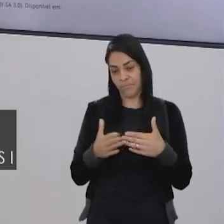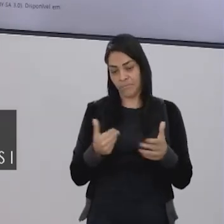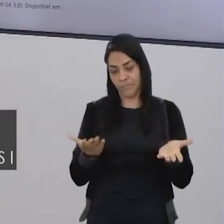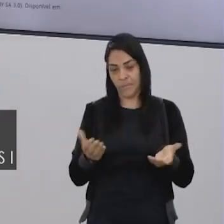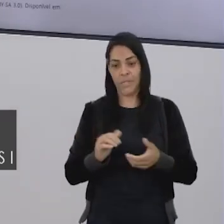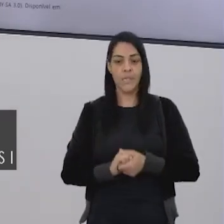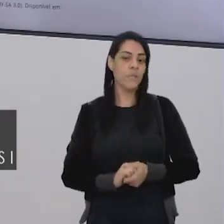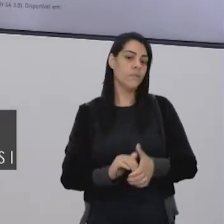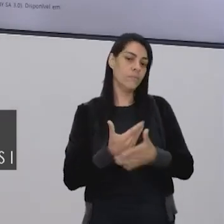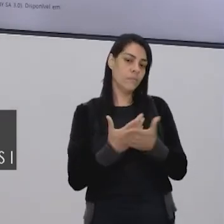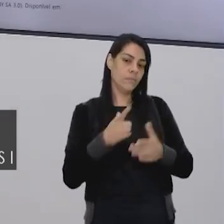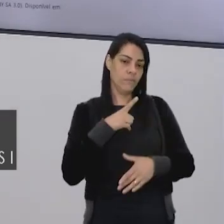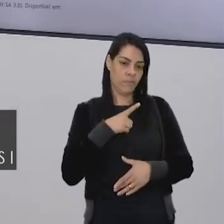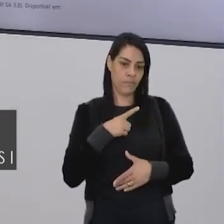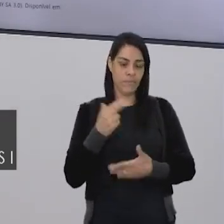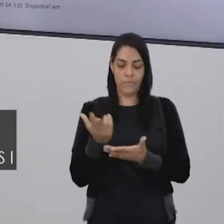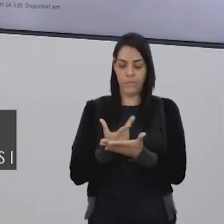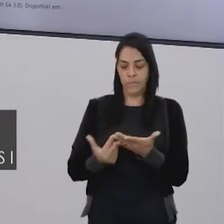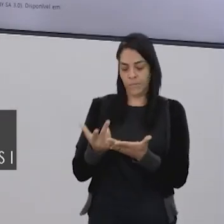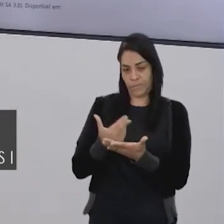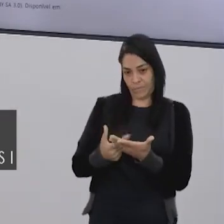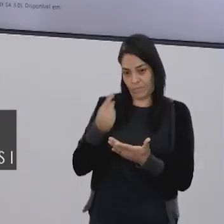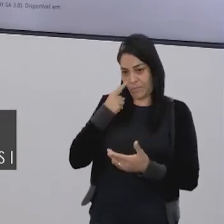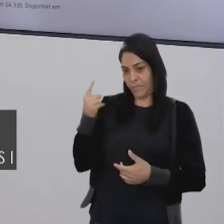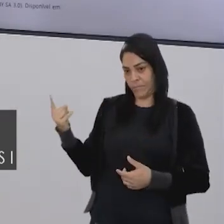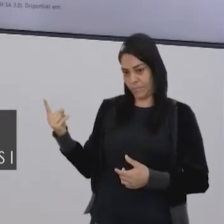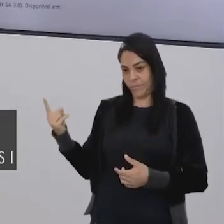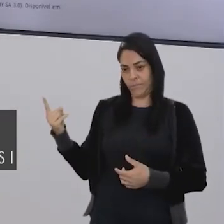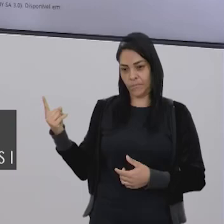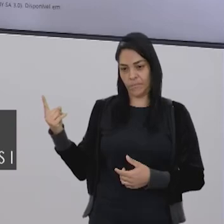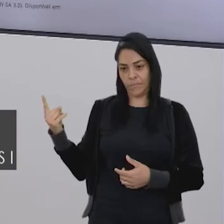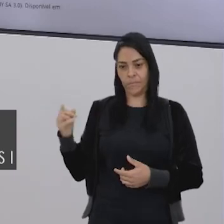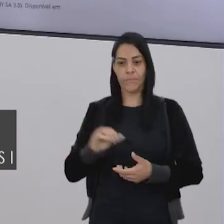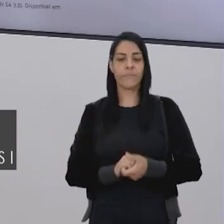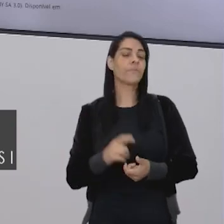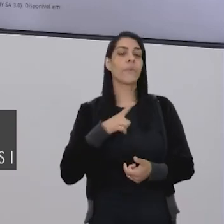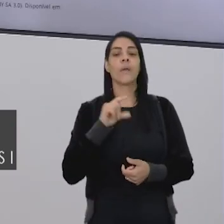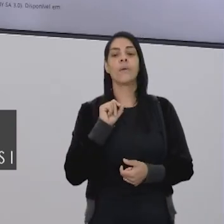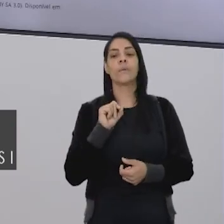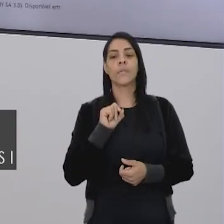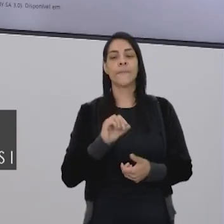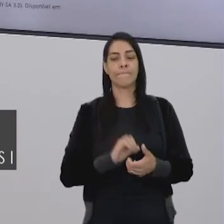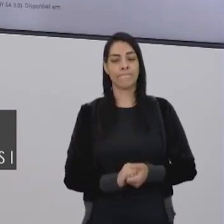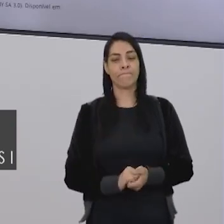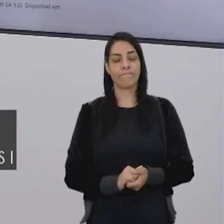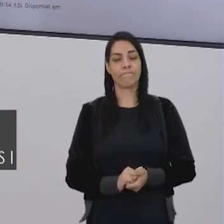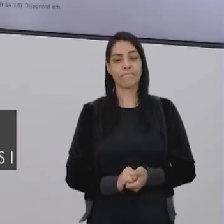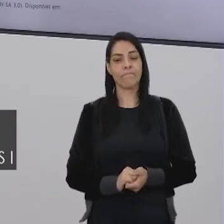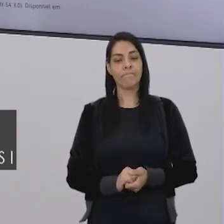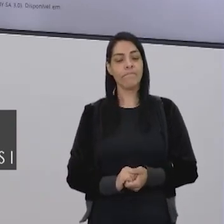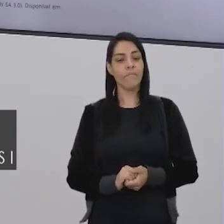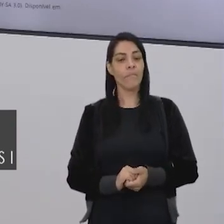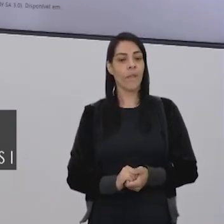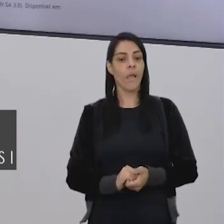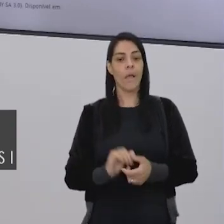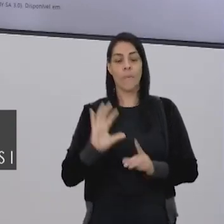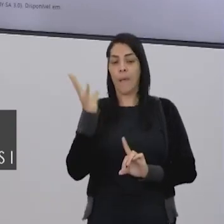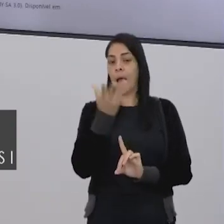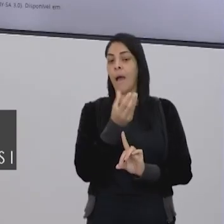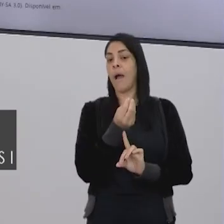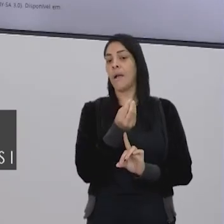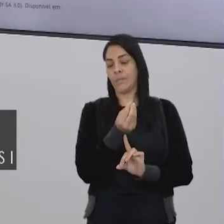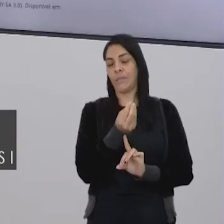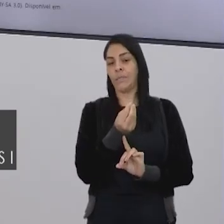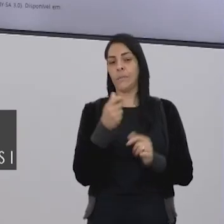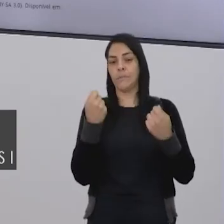Pronto. Então temos um desenho aqui e esse desenho, para ele ser considerado arte, para que algo seja